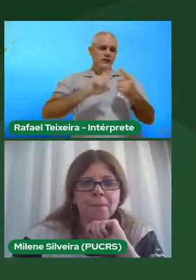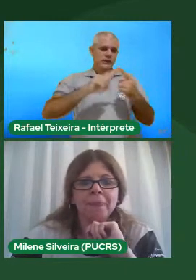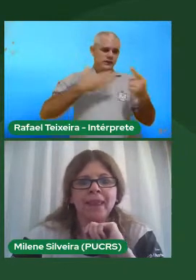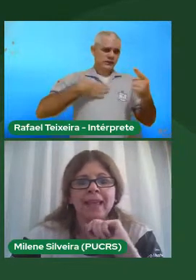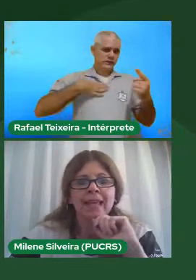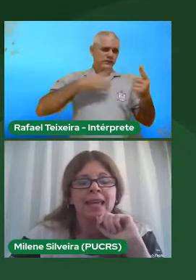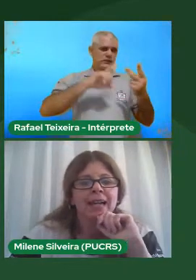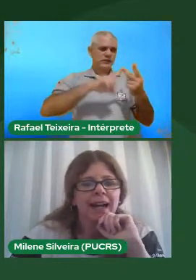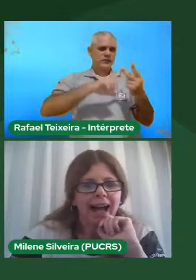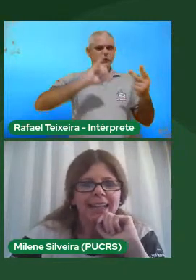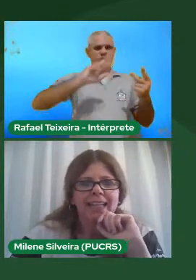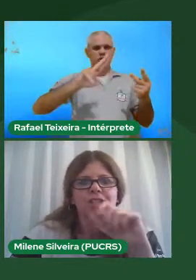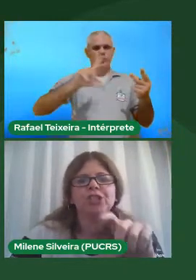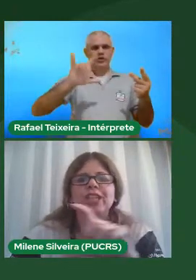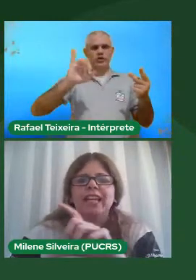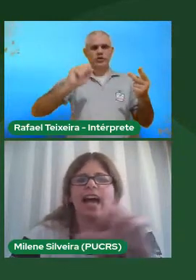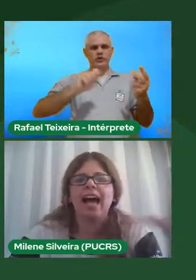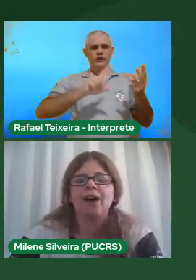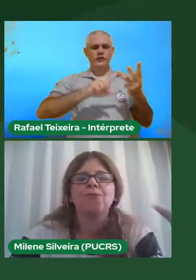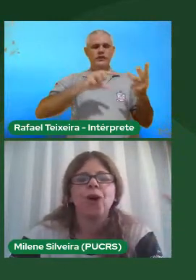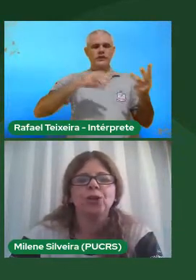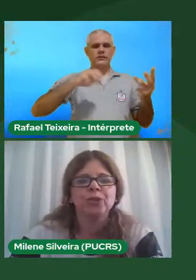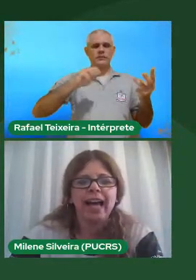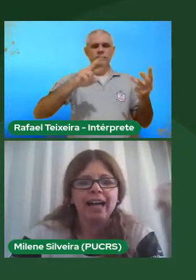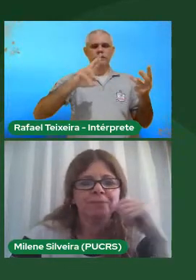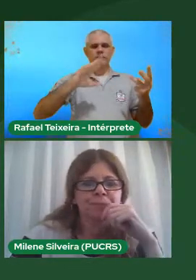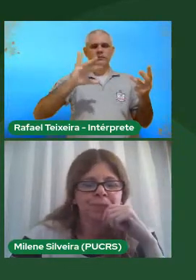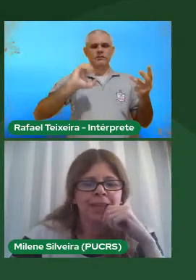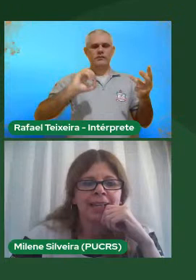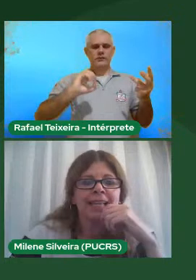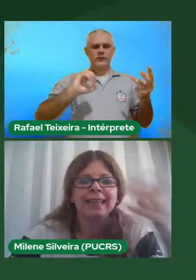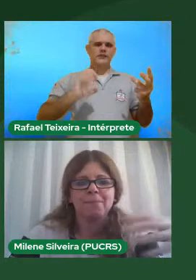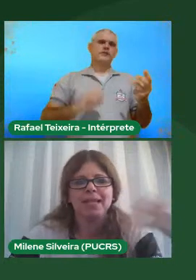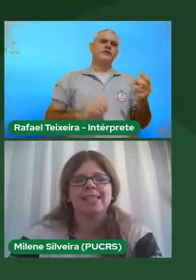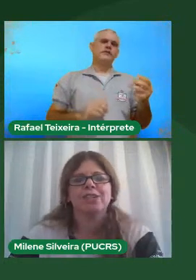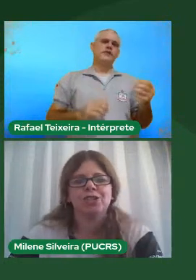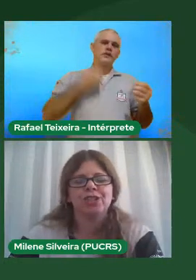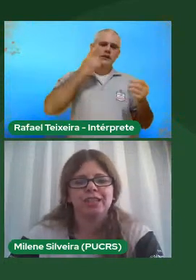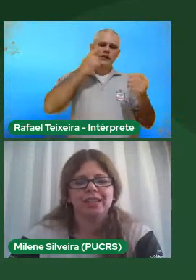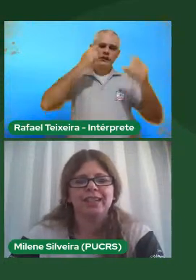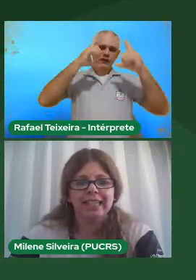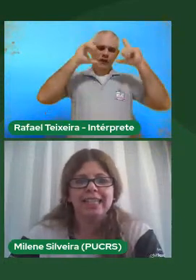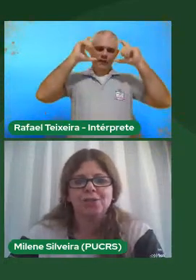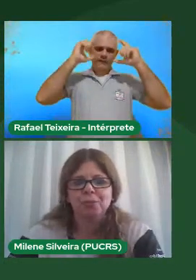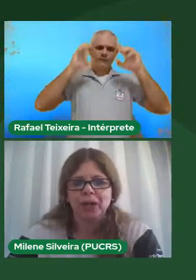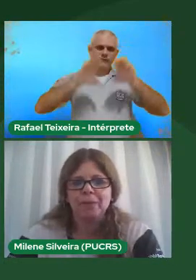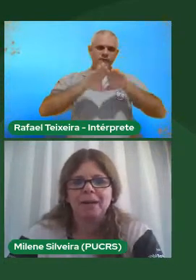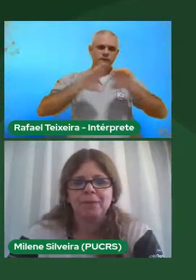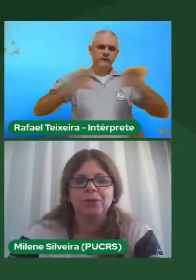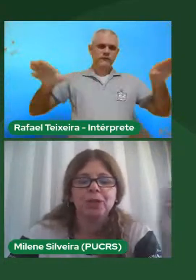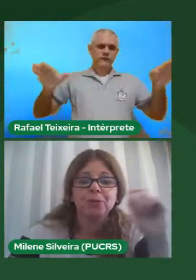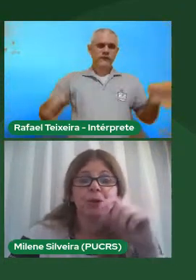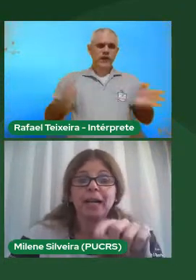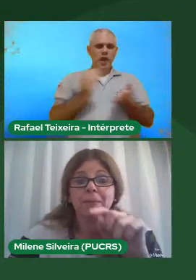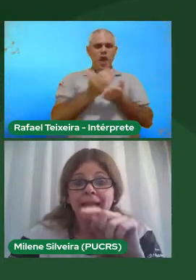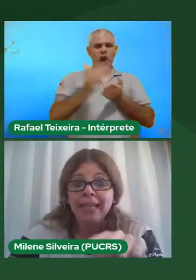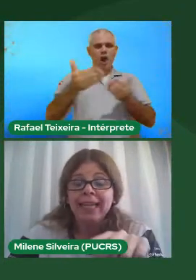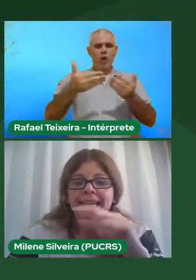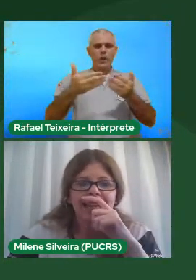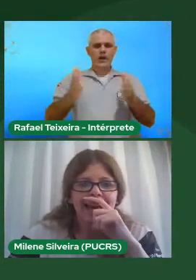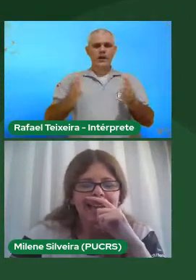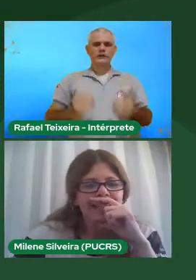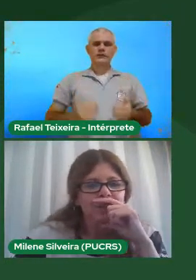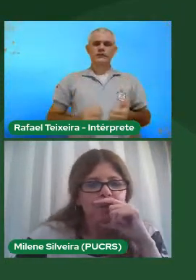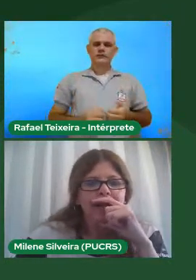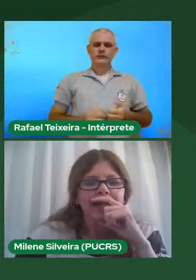programa. Aqui a gente tem lá a foto da mesa de início do programa, da abertura do programa.